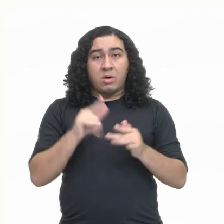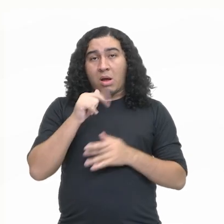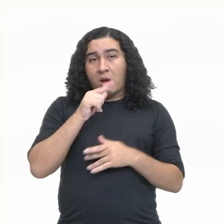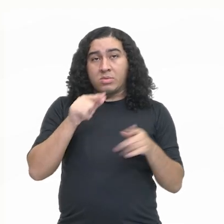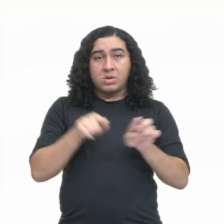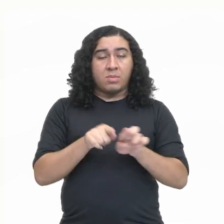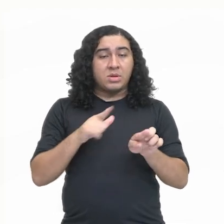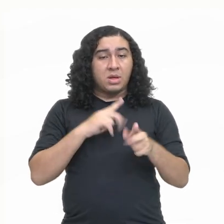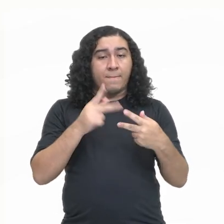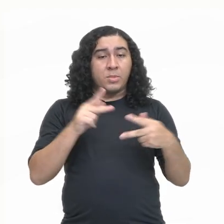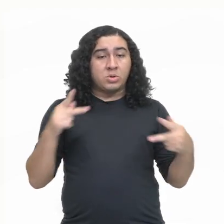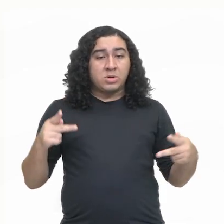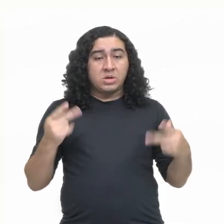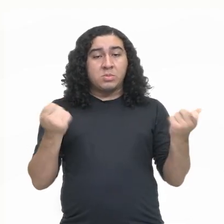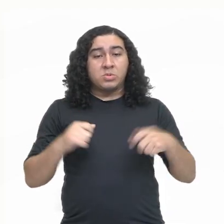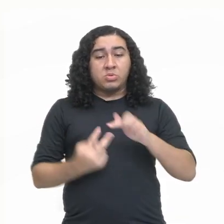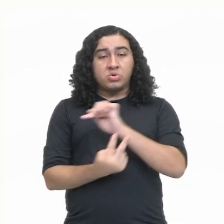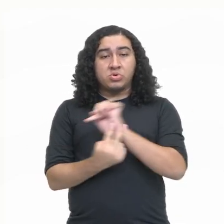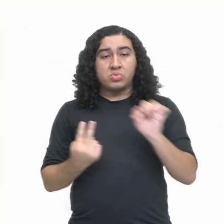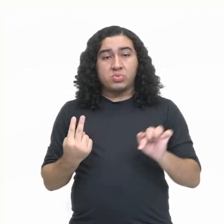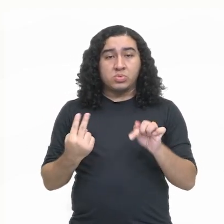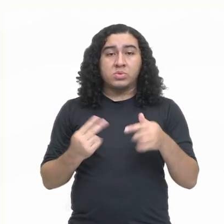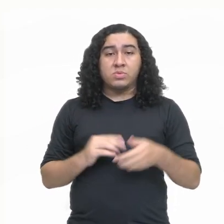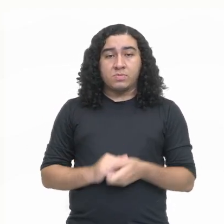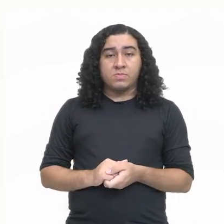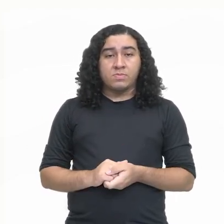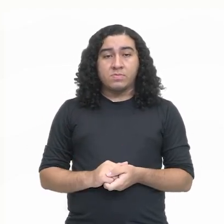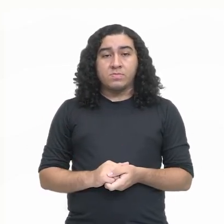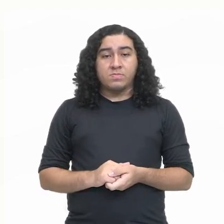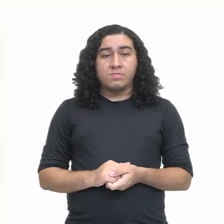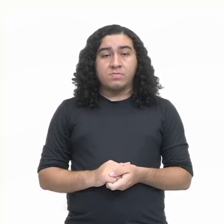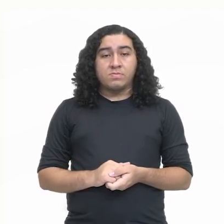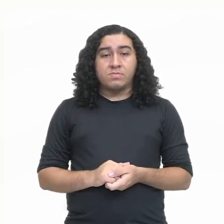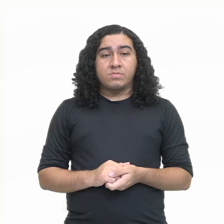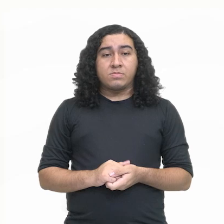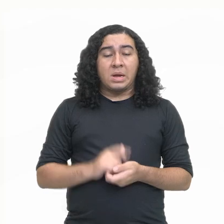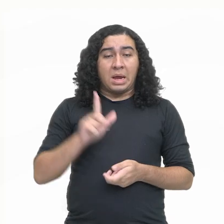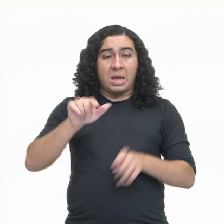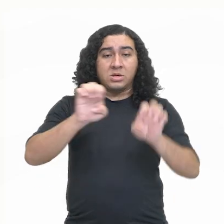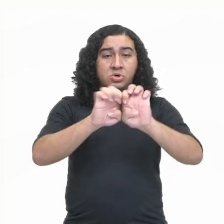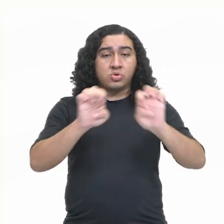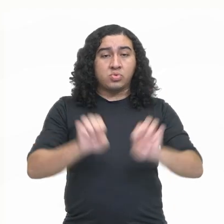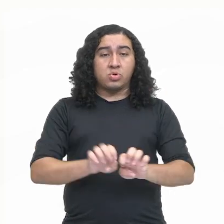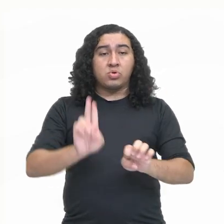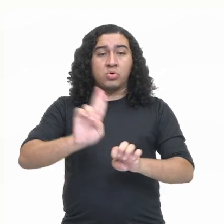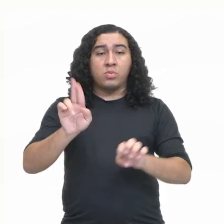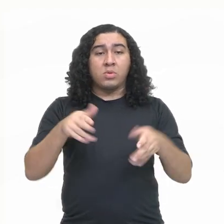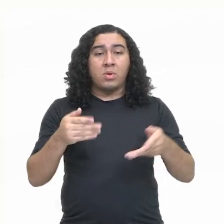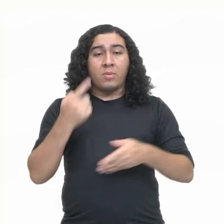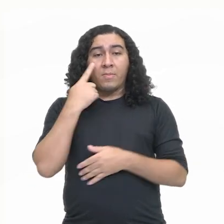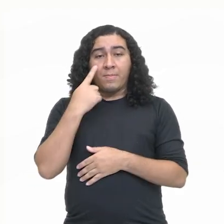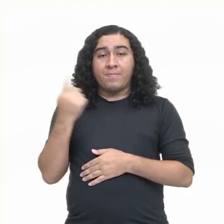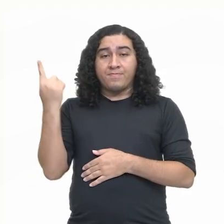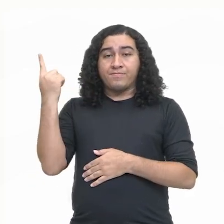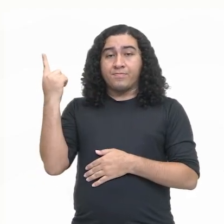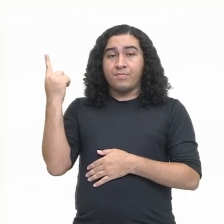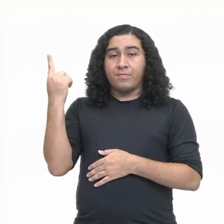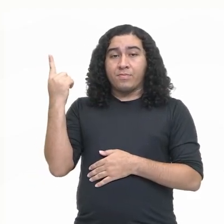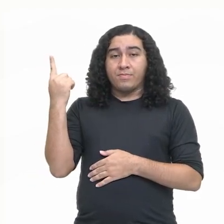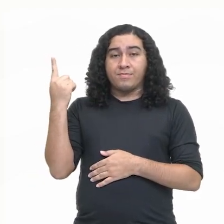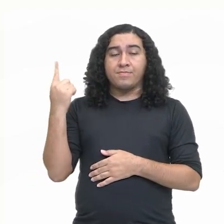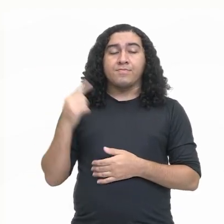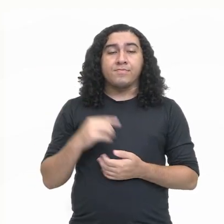essas proteínas periféricas integrais, a essa estrutura a gente chama de modelo